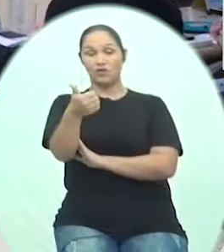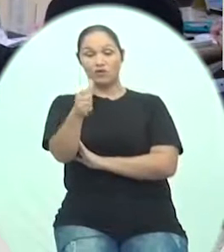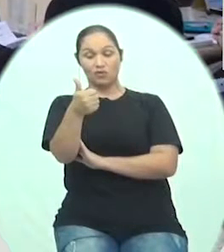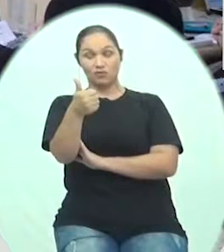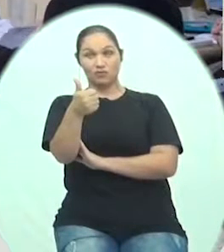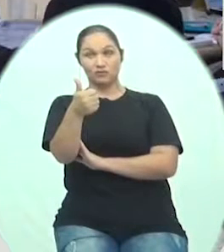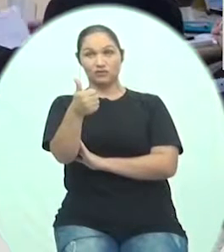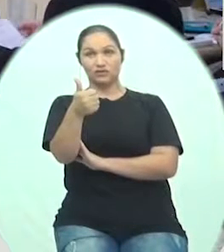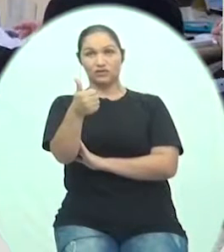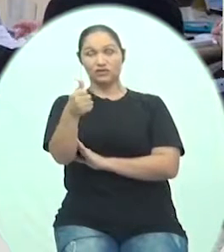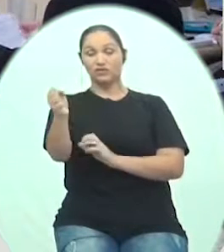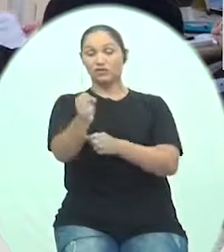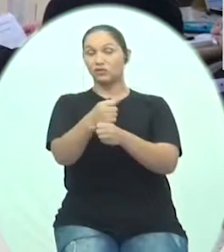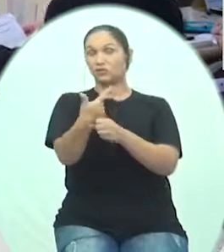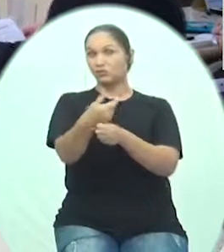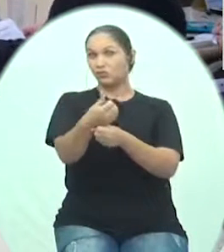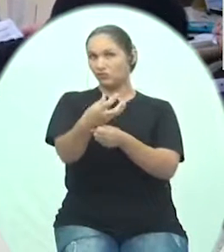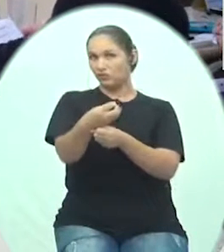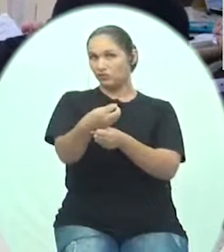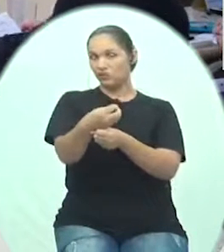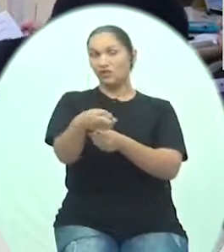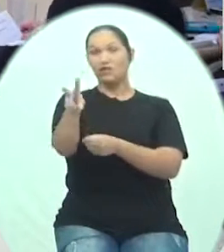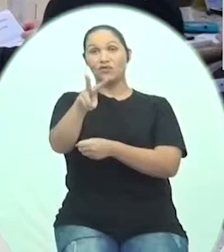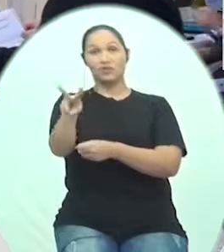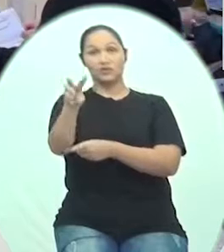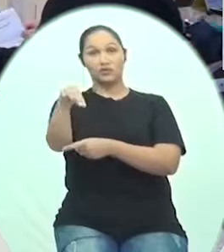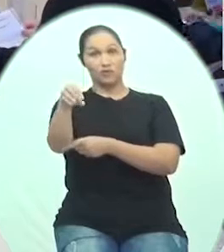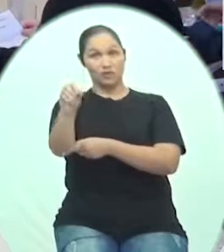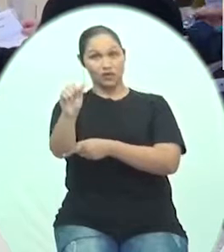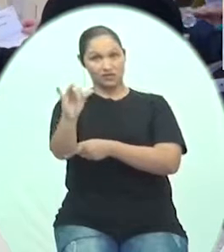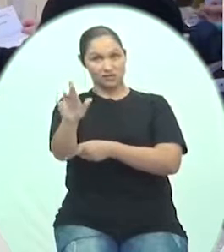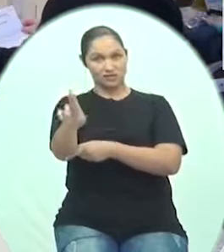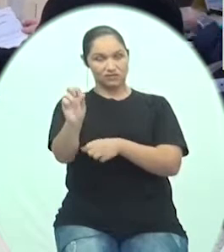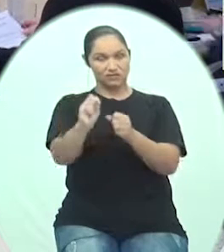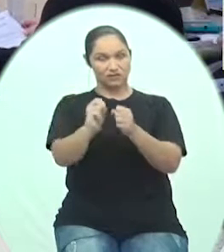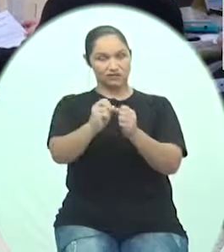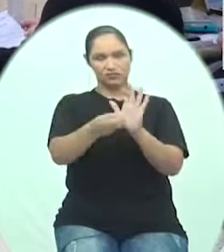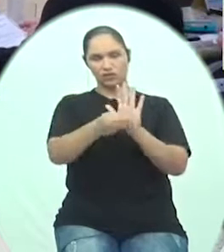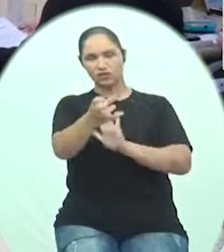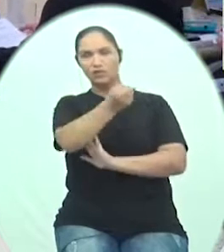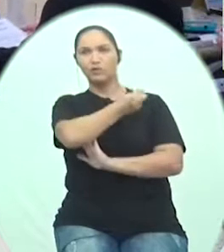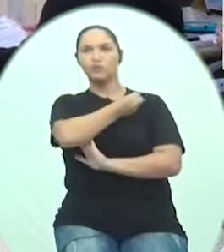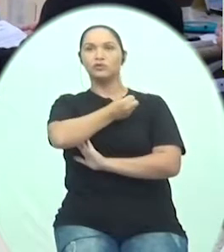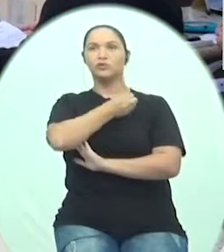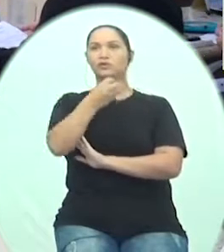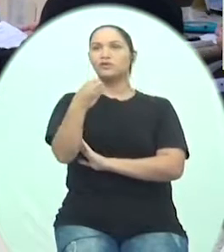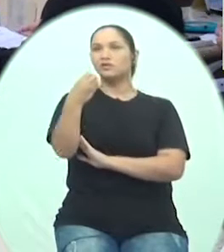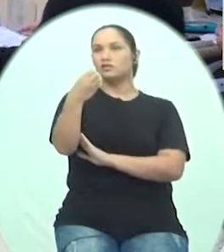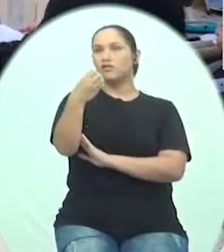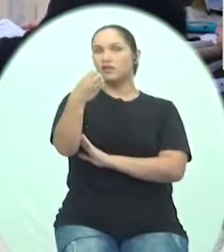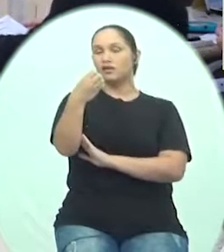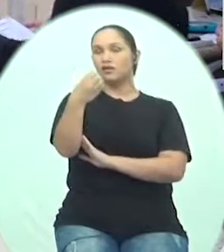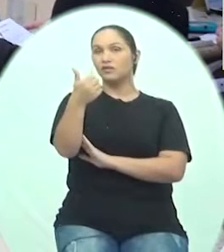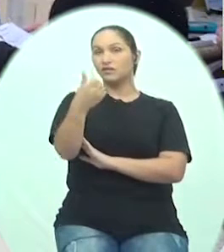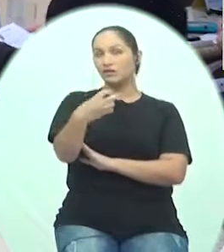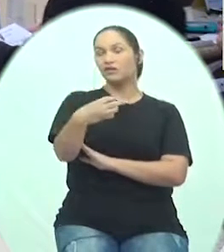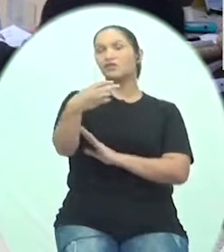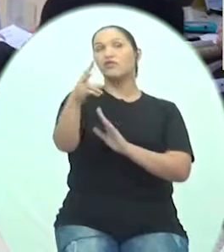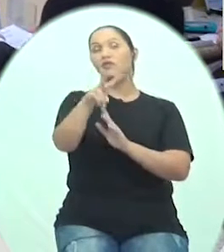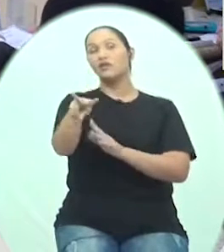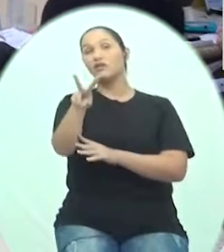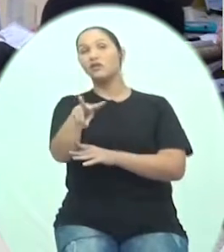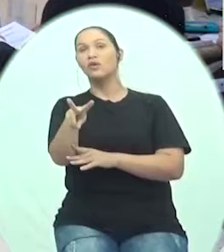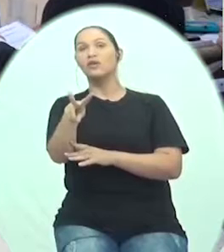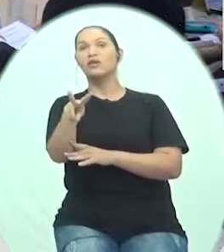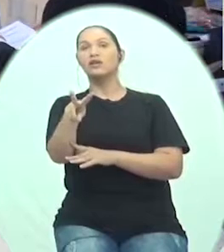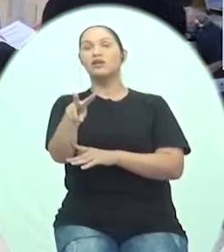1101/2020 de autoria do vereador Mair da J indicação número 03/2020 de autoria do